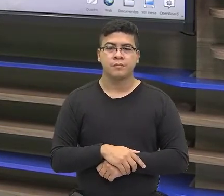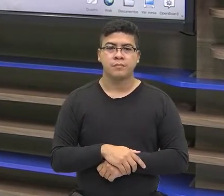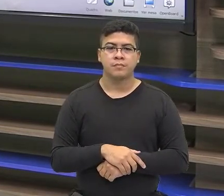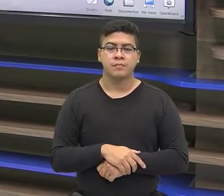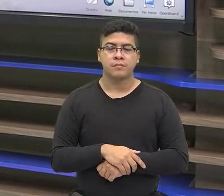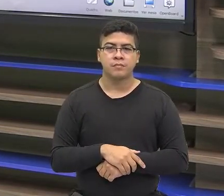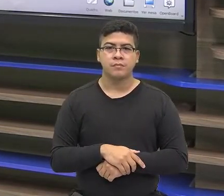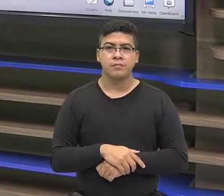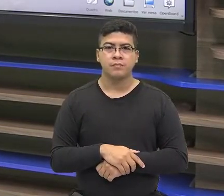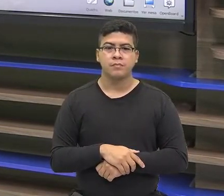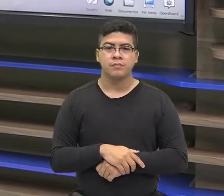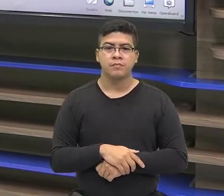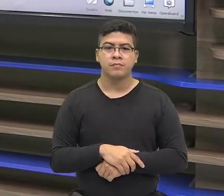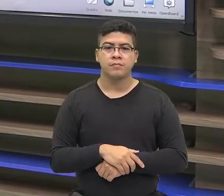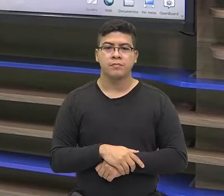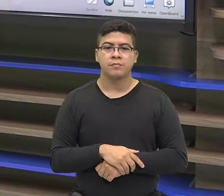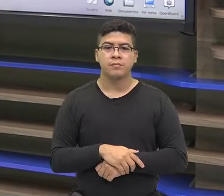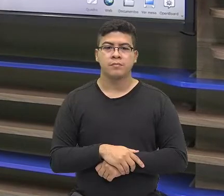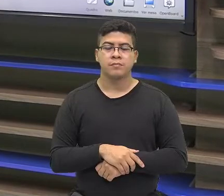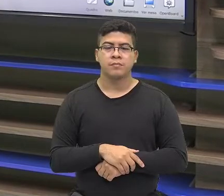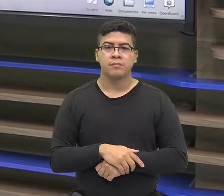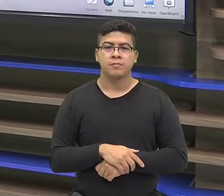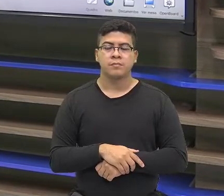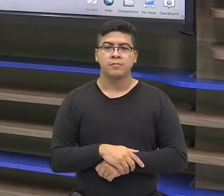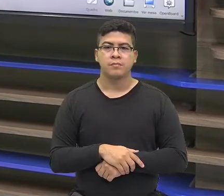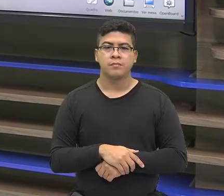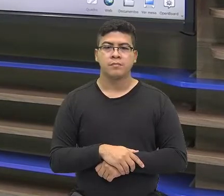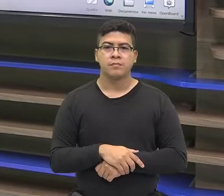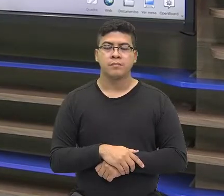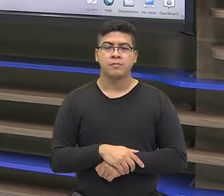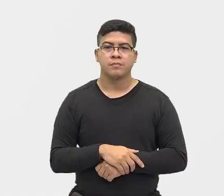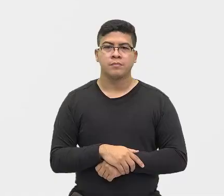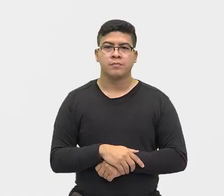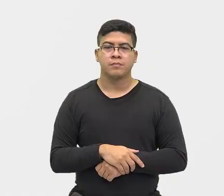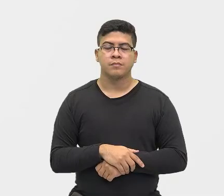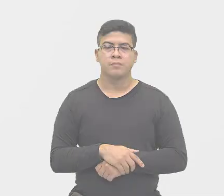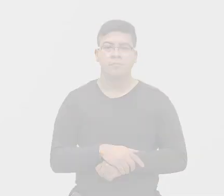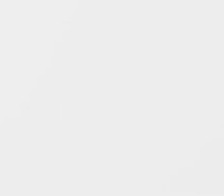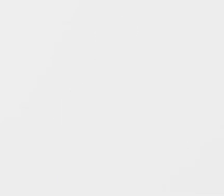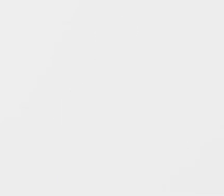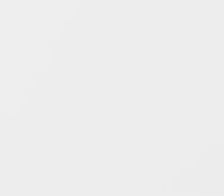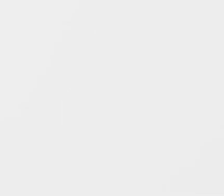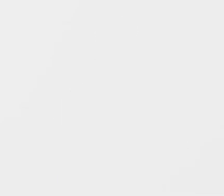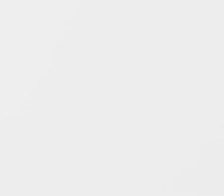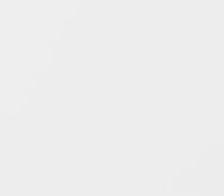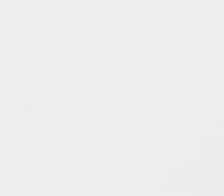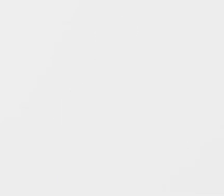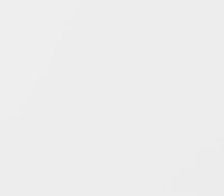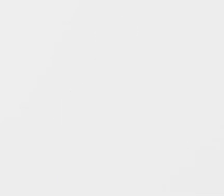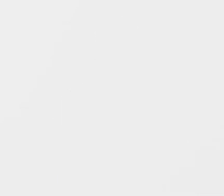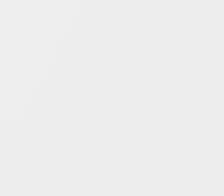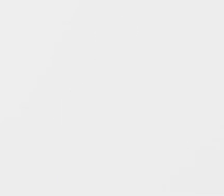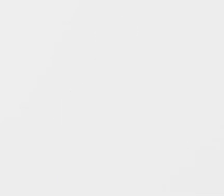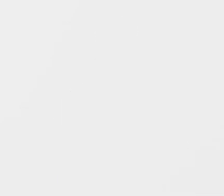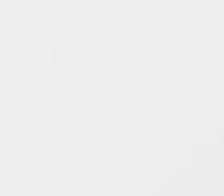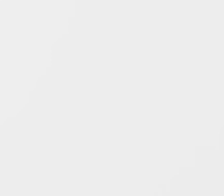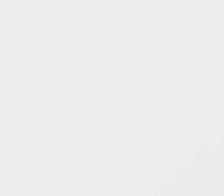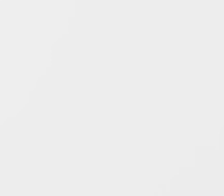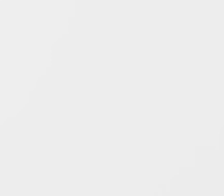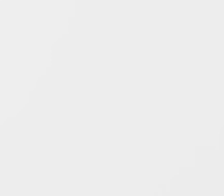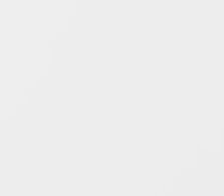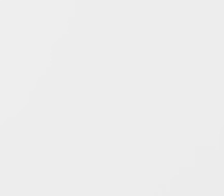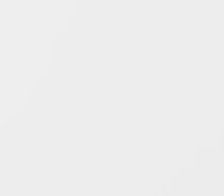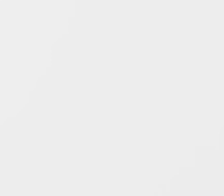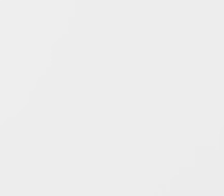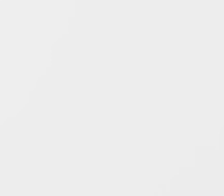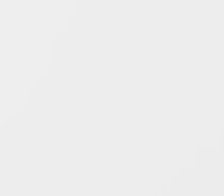vamos voltar ali para a característica. Vamos lá, observe aí e leia junto. Na mansão de Jeca, a parede dos fundos bojou para fora